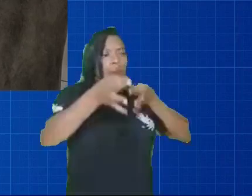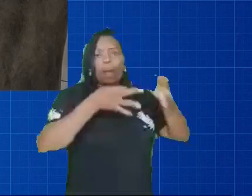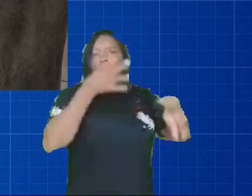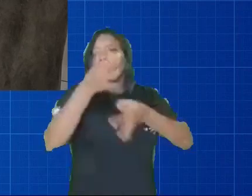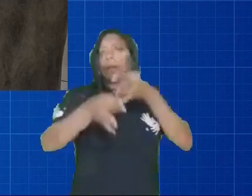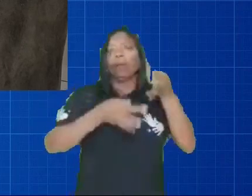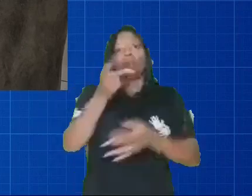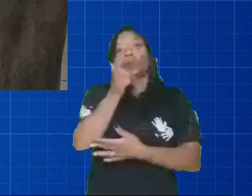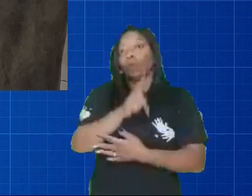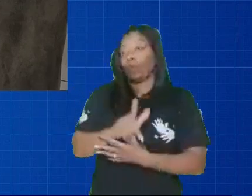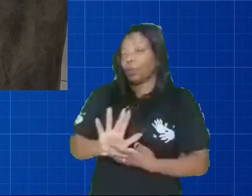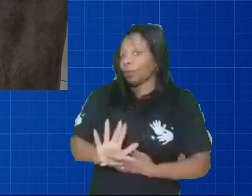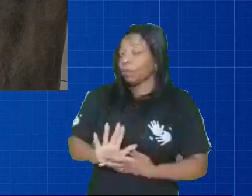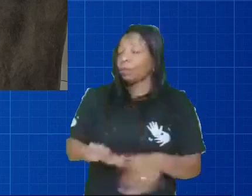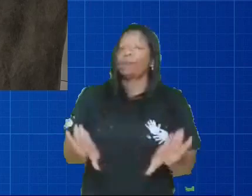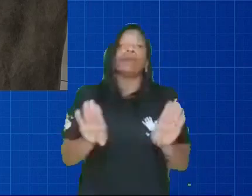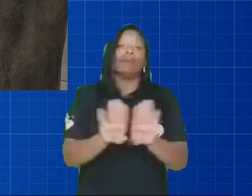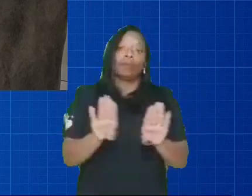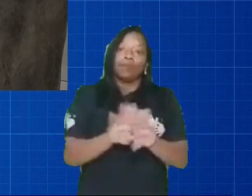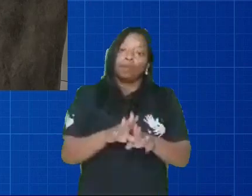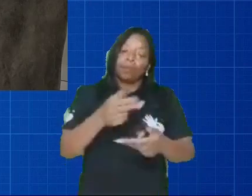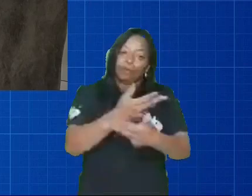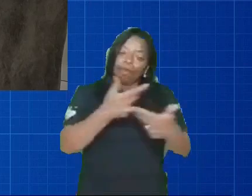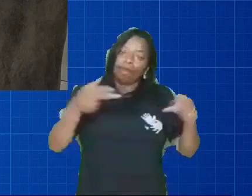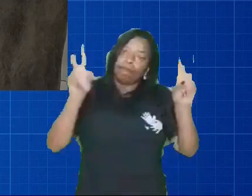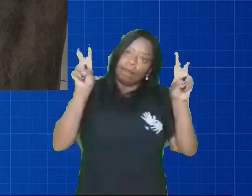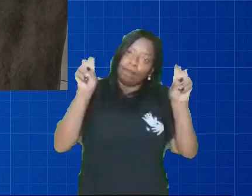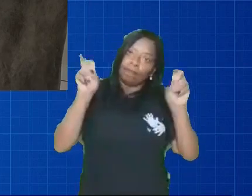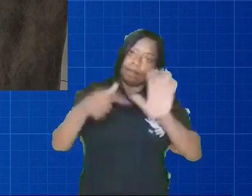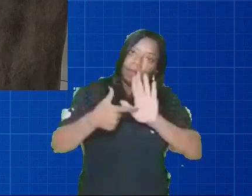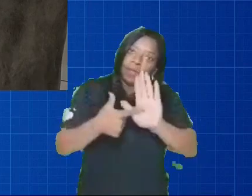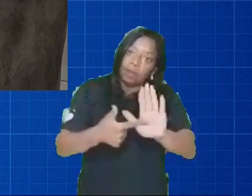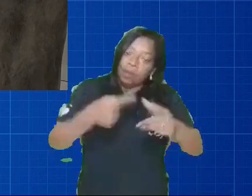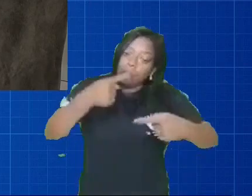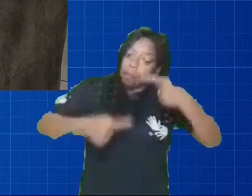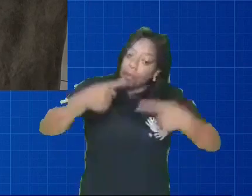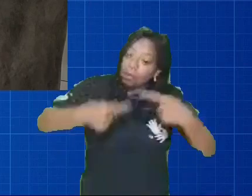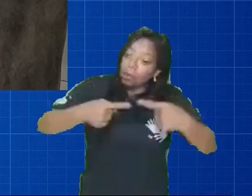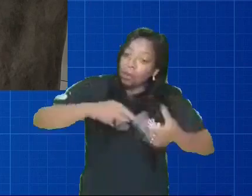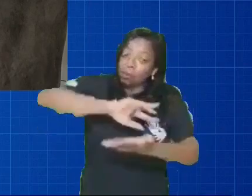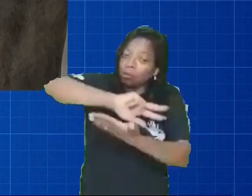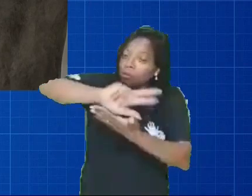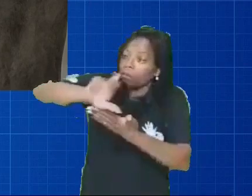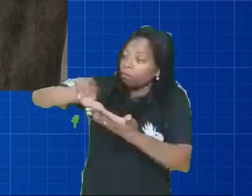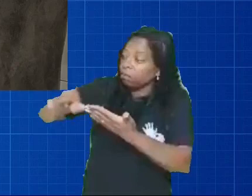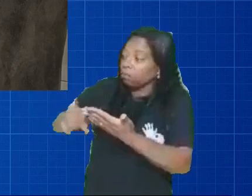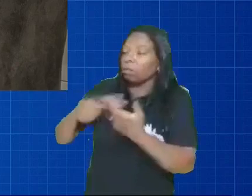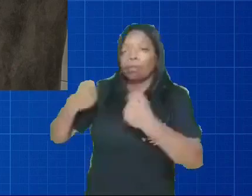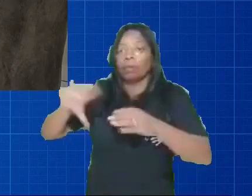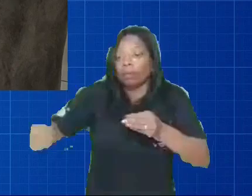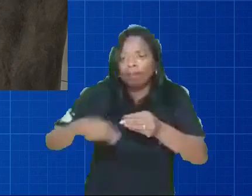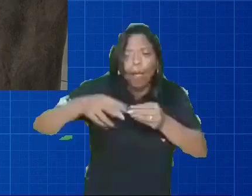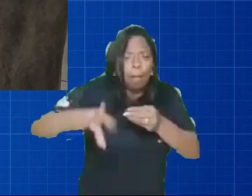questões que dizem respeito a outras políticas setoriais, né? E por isso que eu insisto que a educação ambiental, na perspectiva da